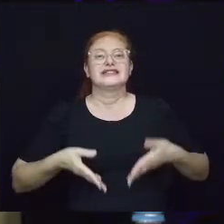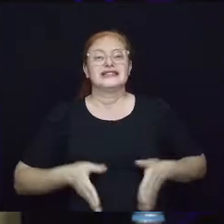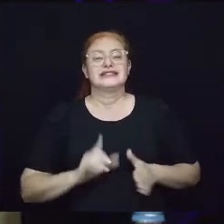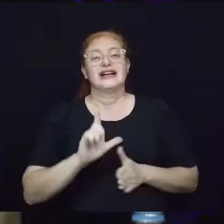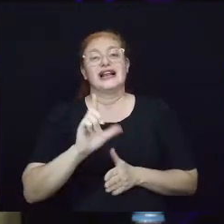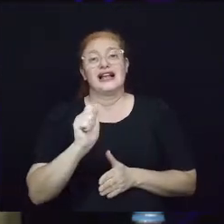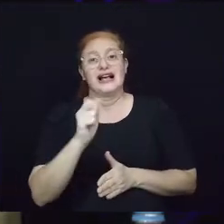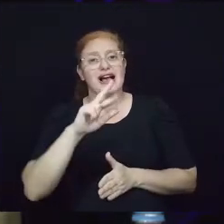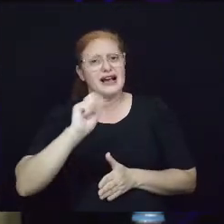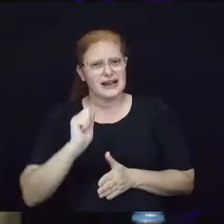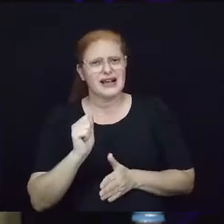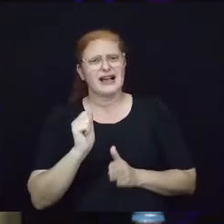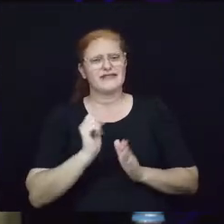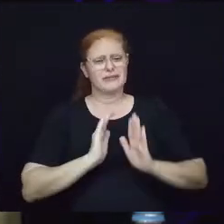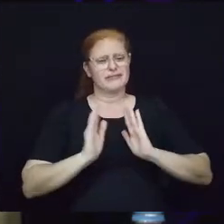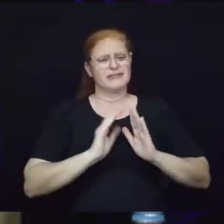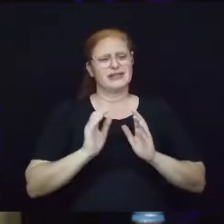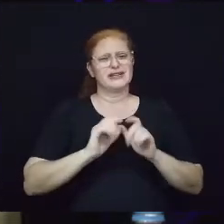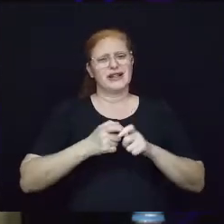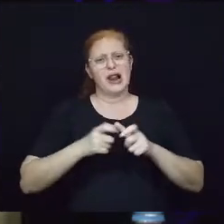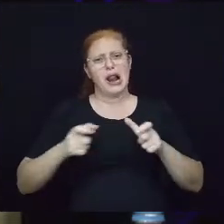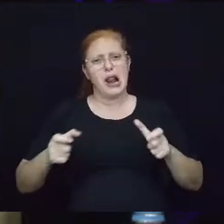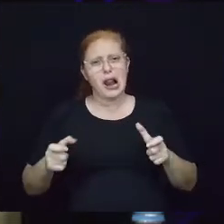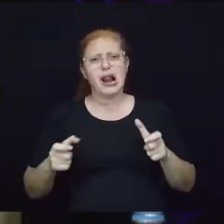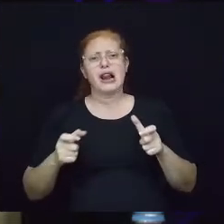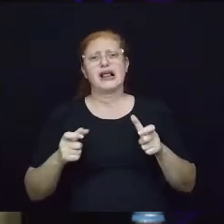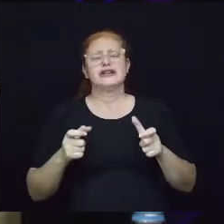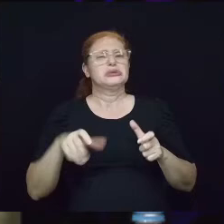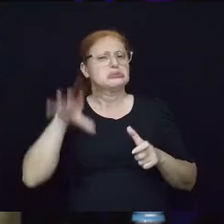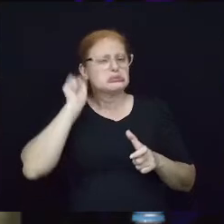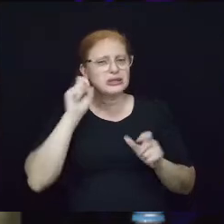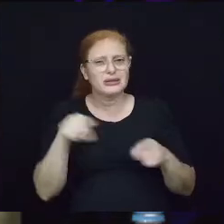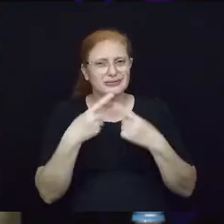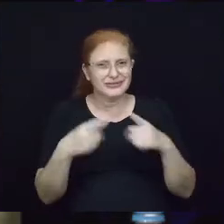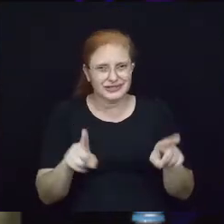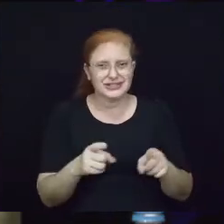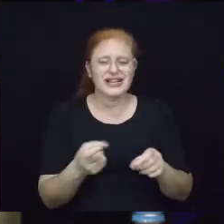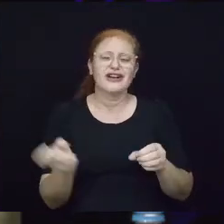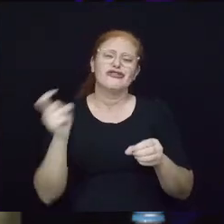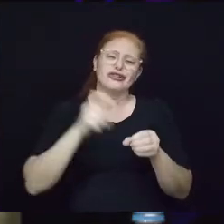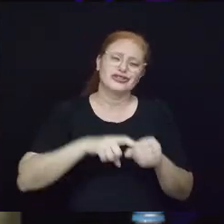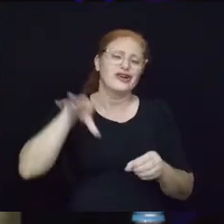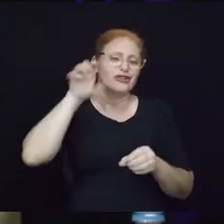música. E quando eu retomei no King Crimson, que eu comentei contigo.